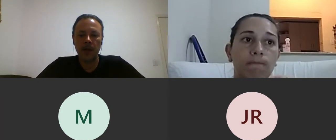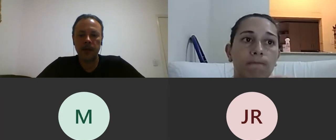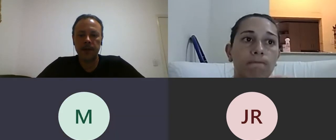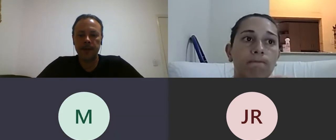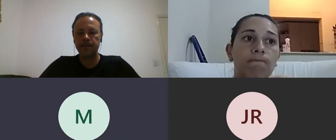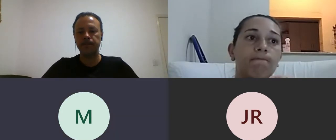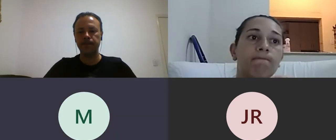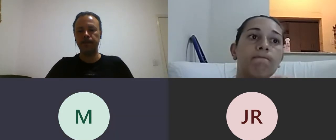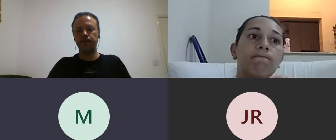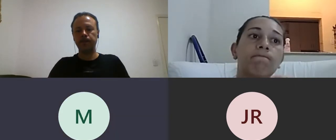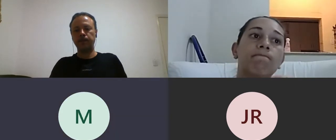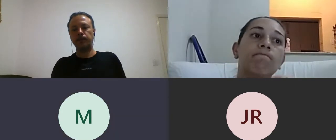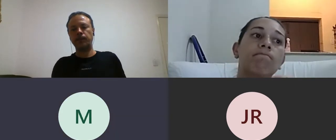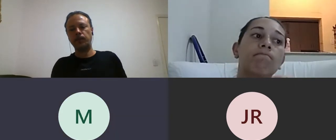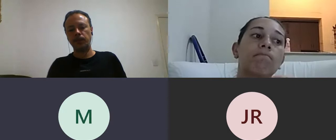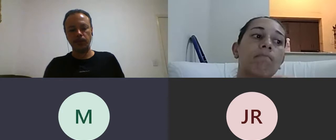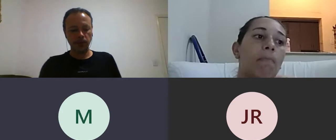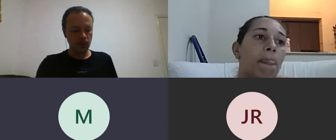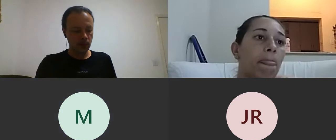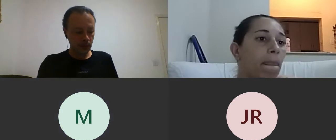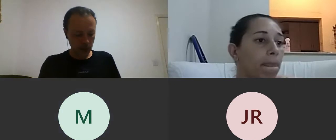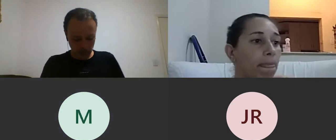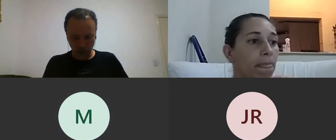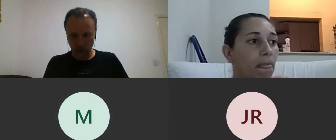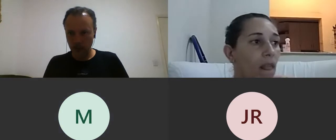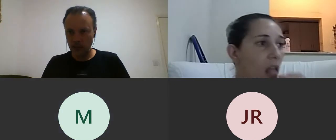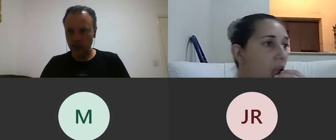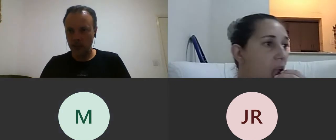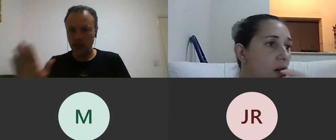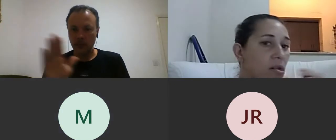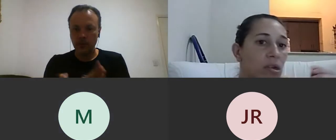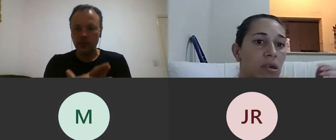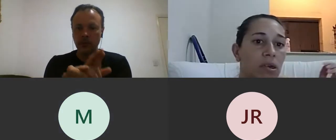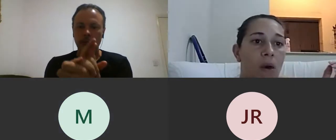O que mais? Beleza, tranquilo. Beleza.